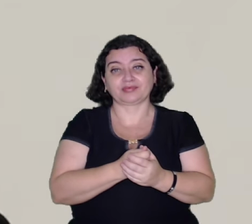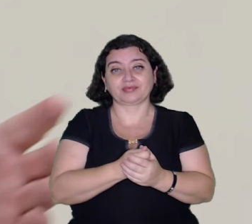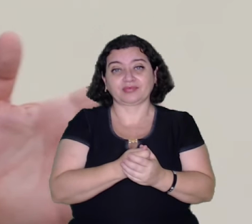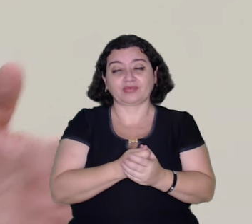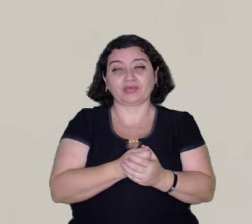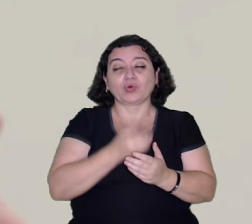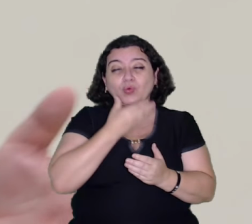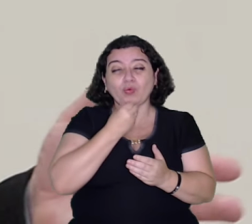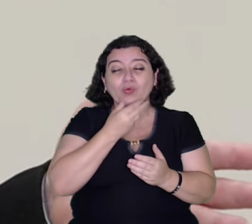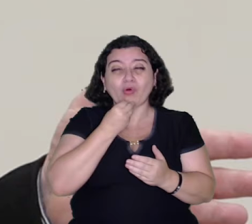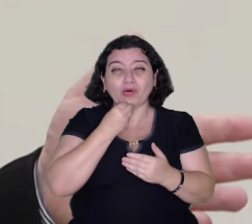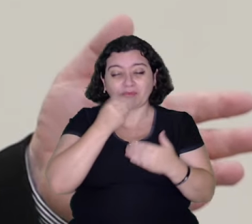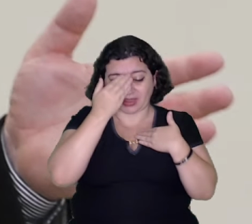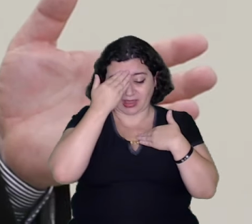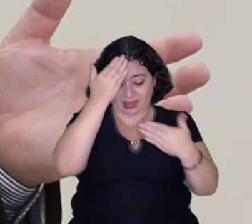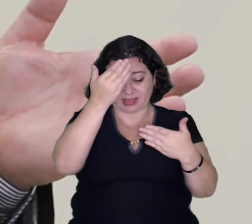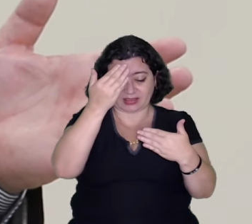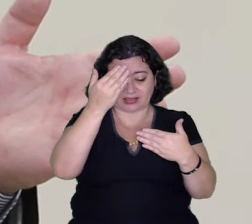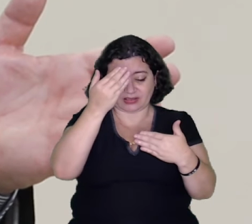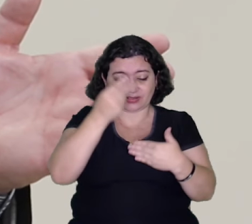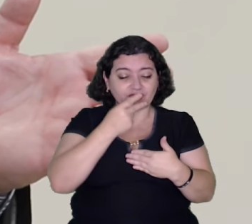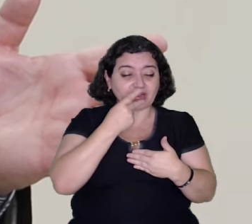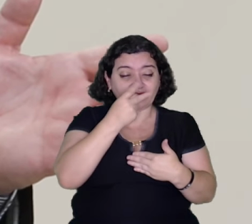agradecido uma condição